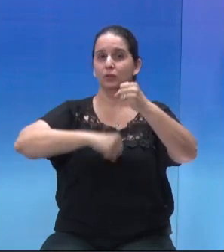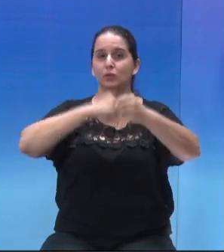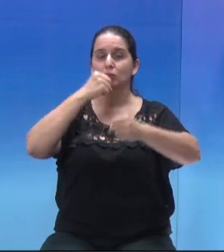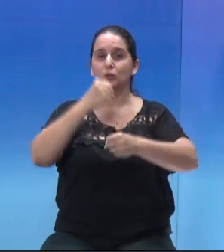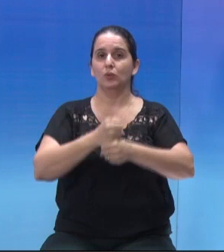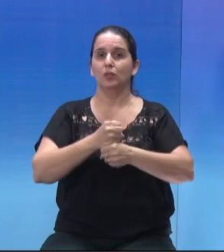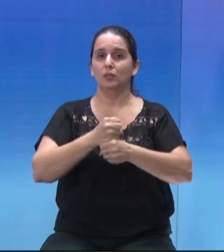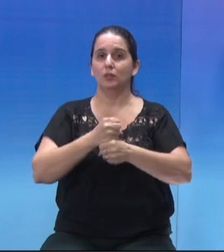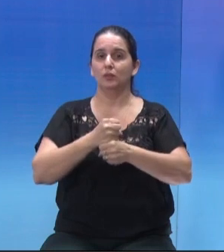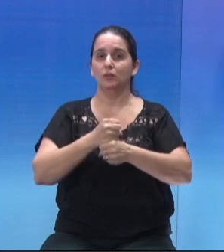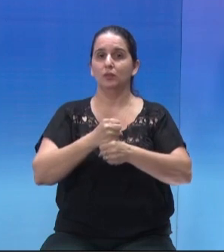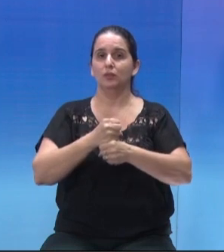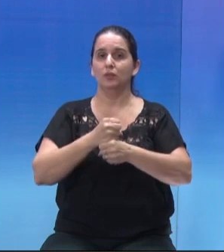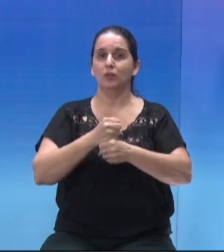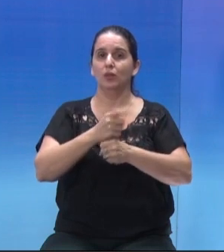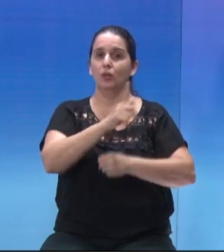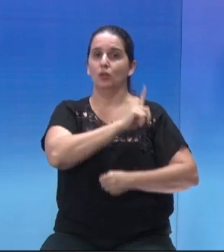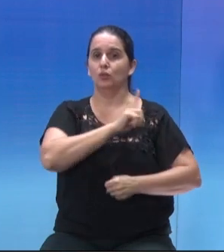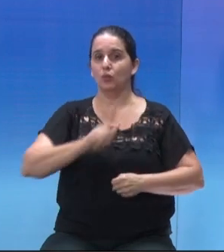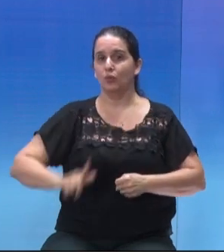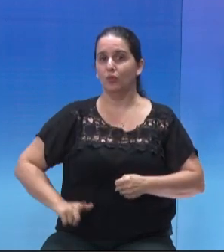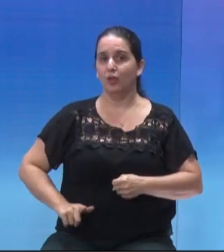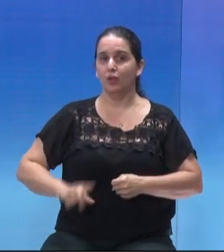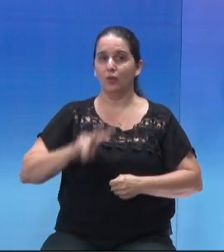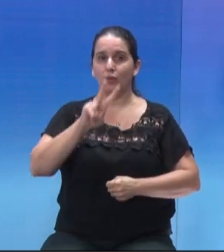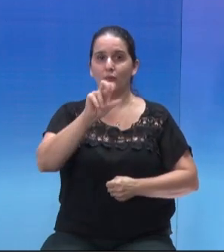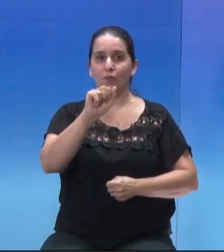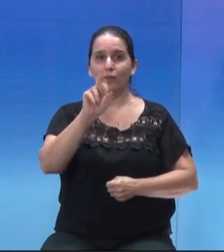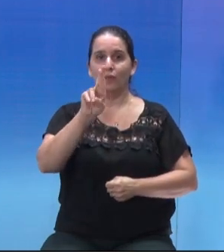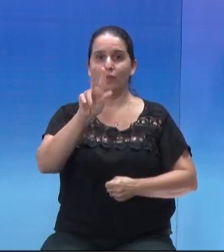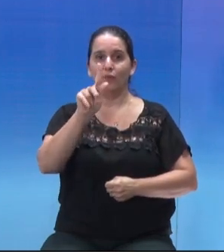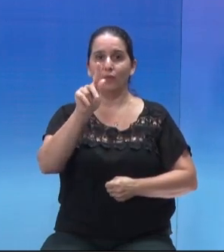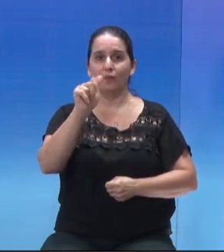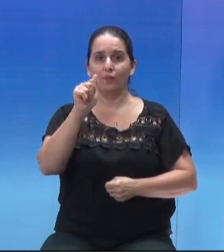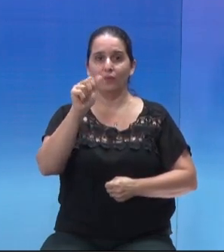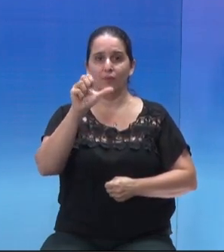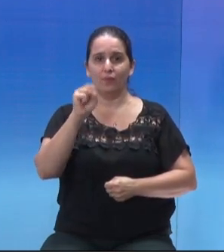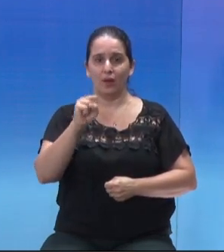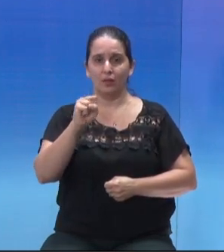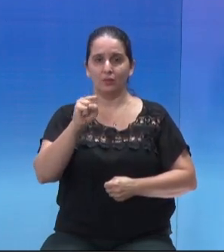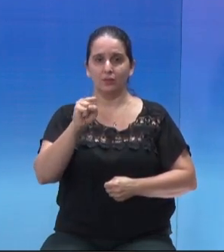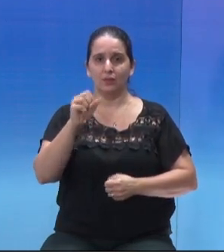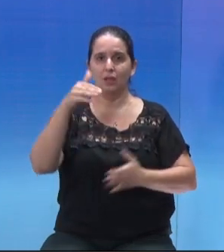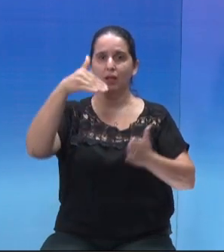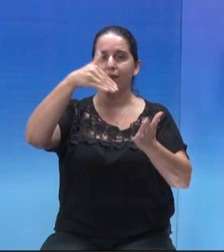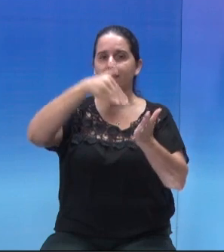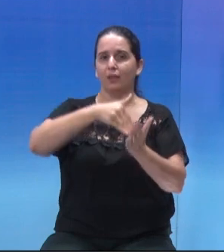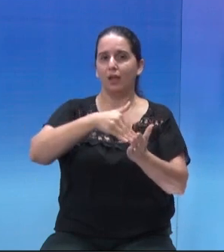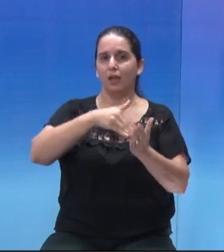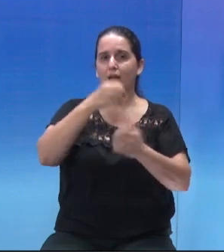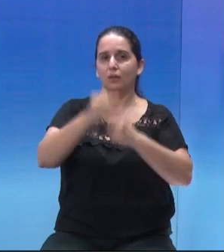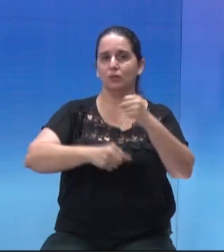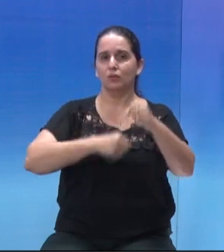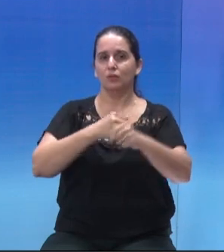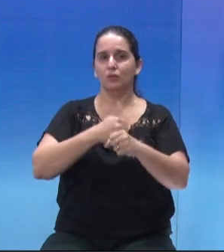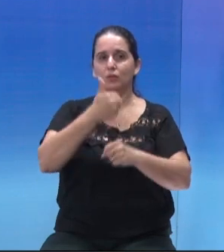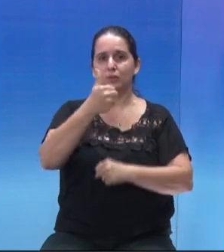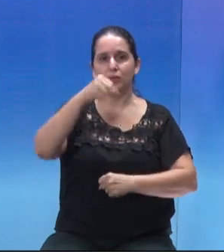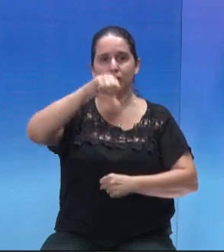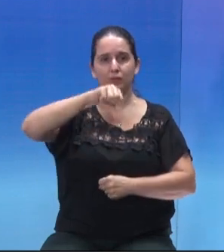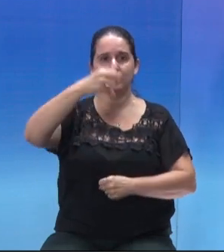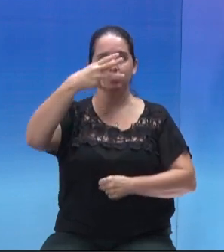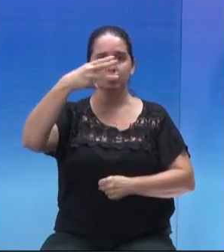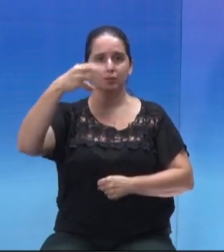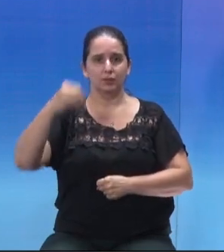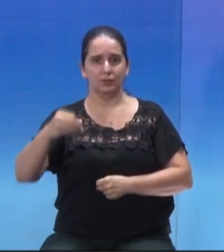regime, né? O governo de Getúlio Vargas. Getúlio Vargas, ele vai governar desde a década de 30, 15 anos de governo.